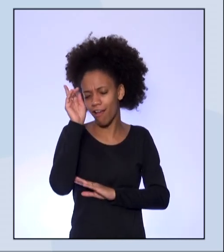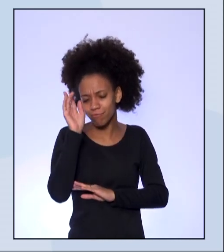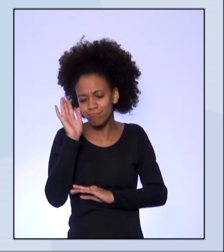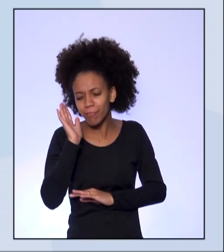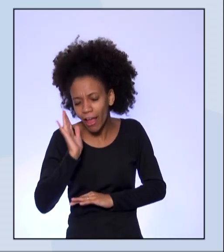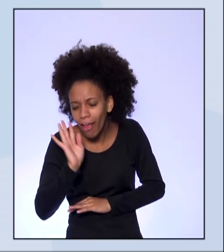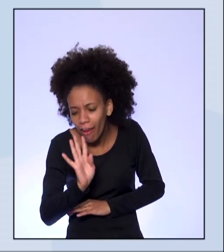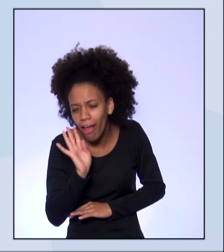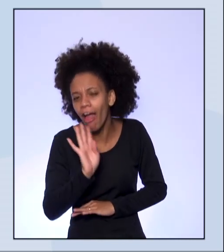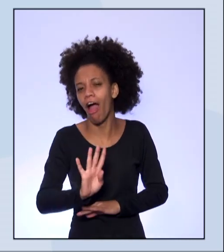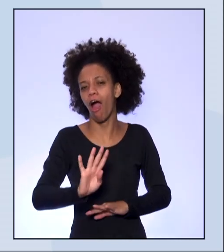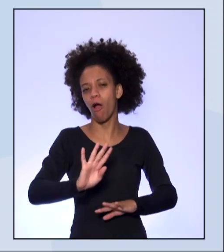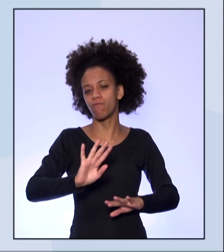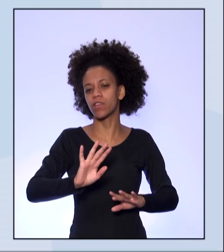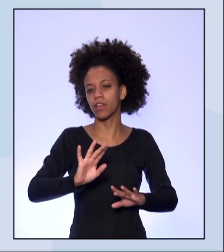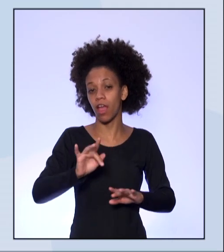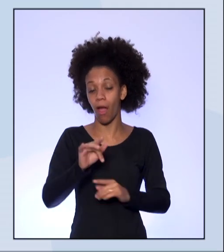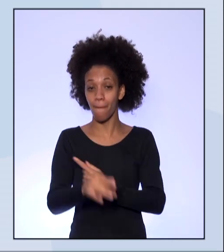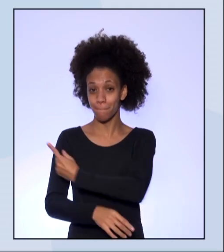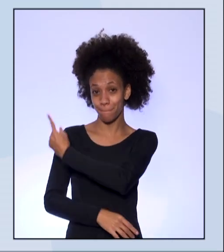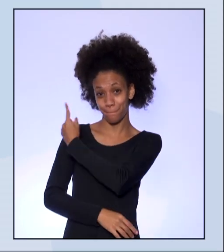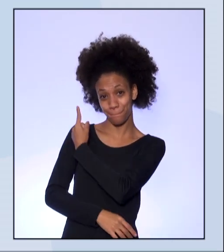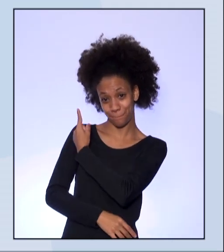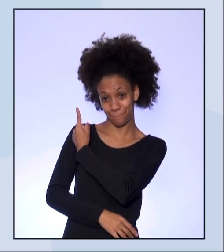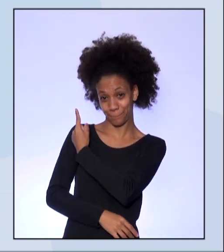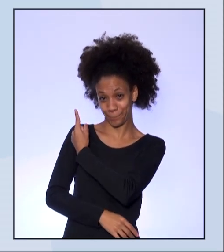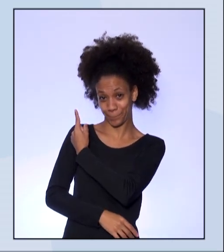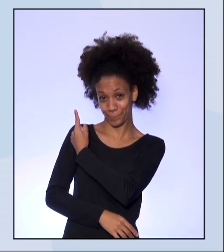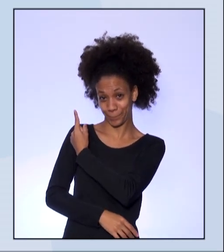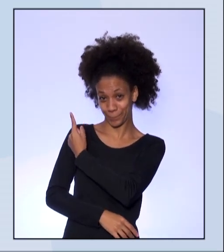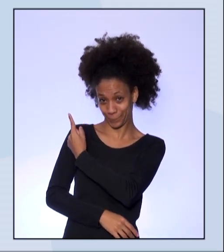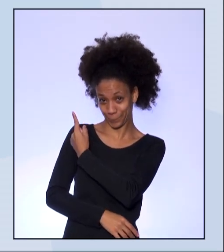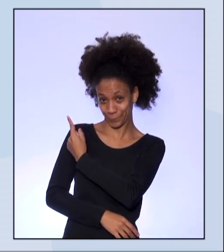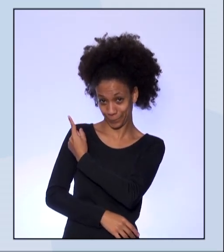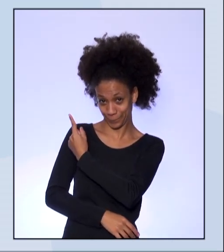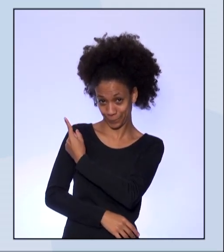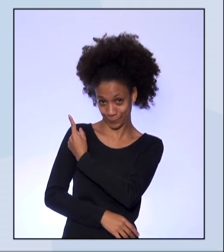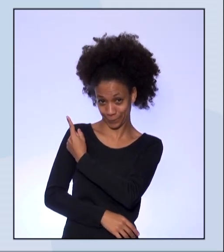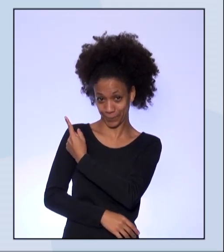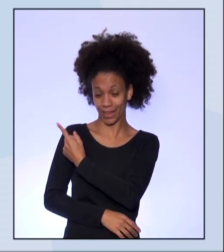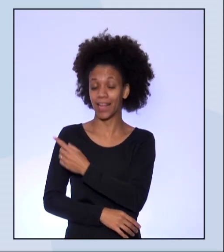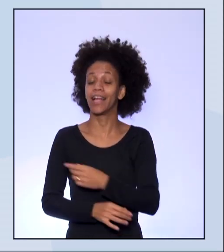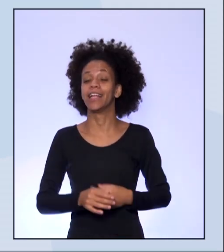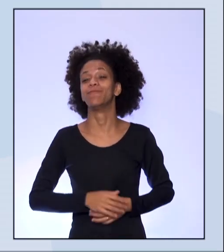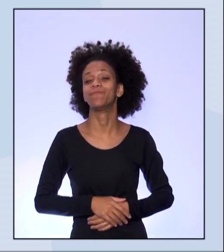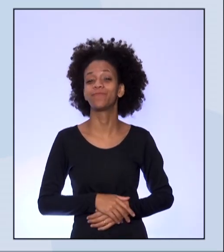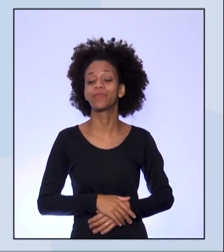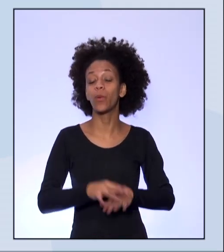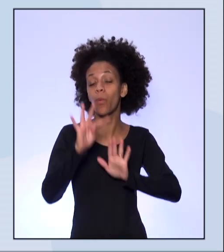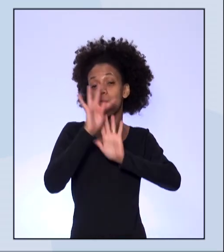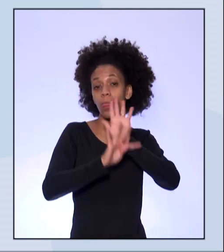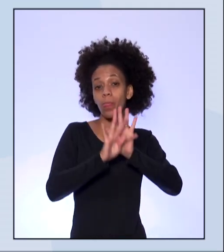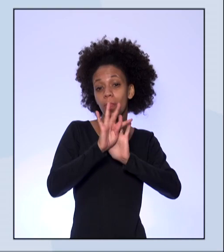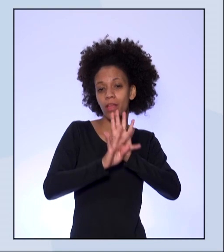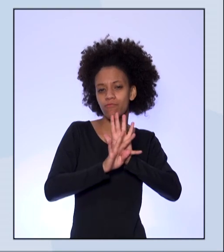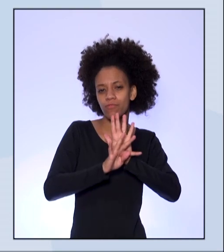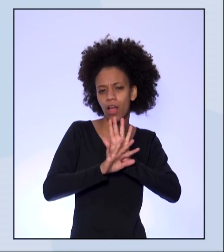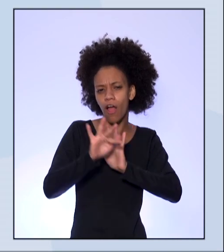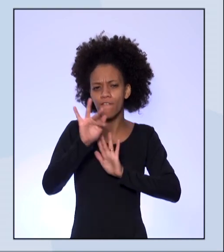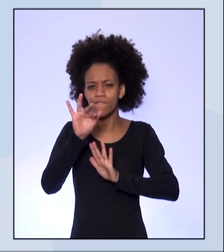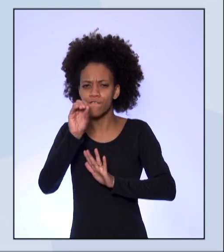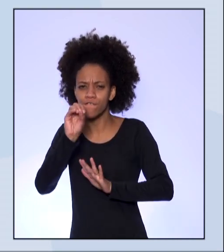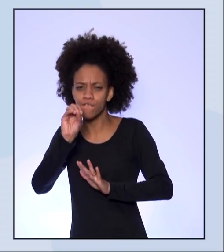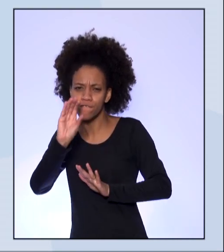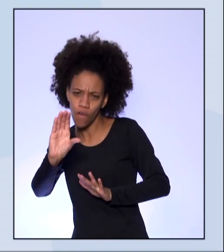charges e memes. Vou já colocar aí na tela de vocês o nosso texto de acolhida, que é Foca na